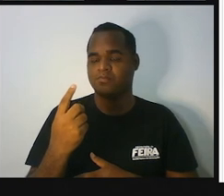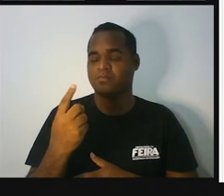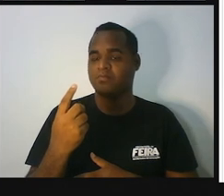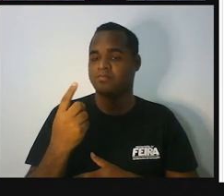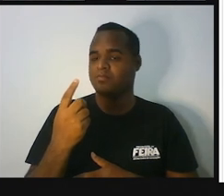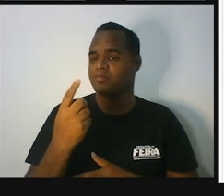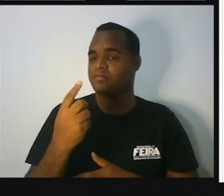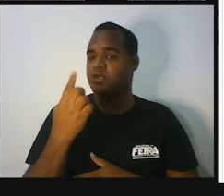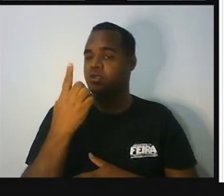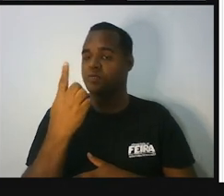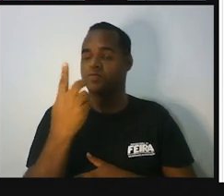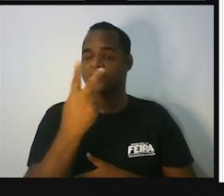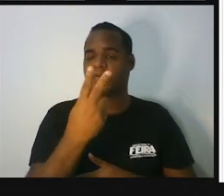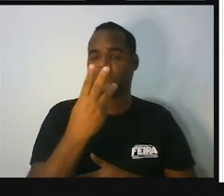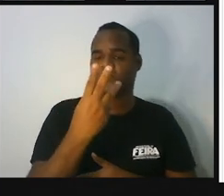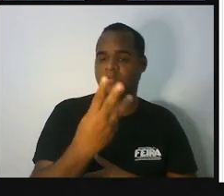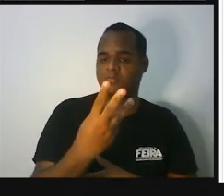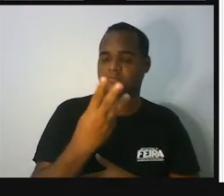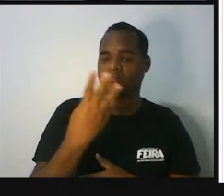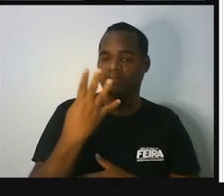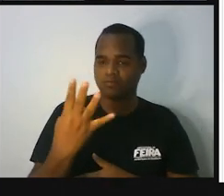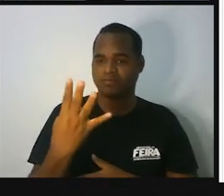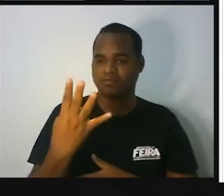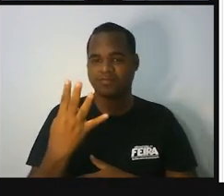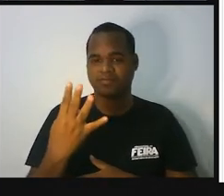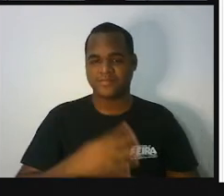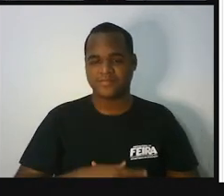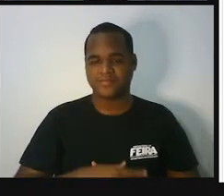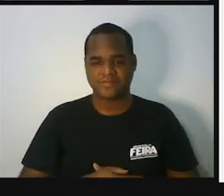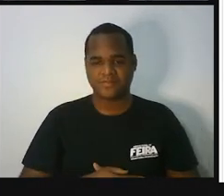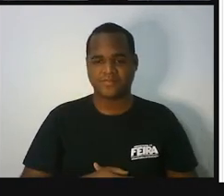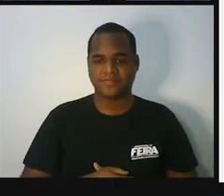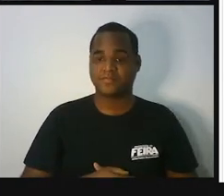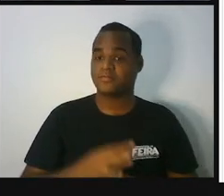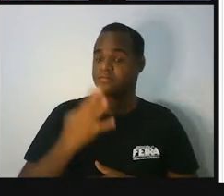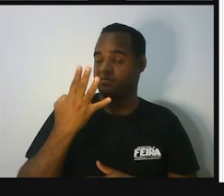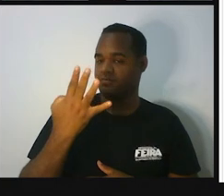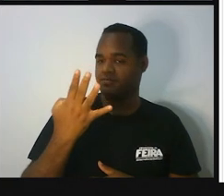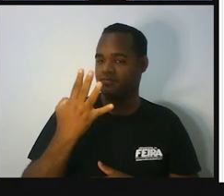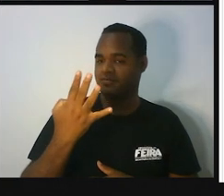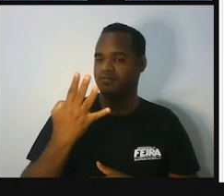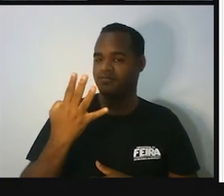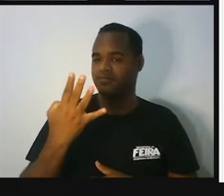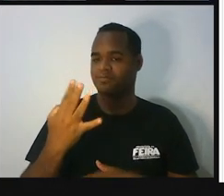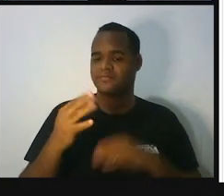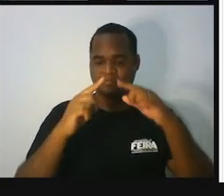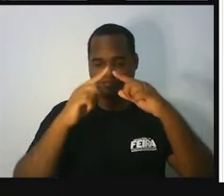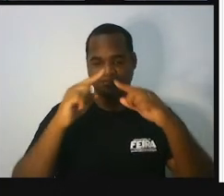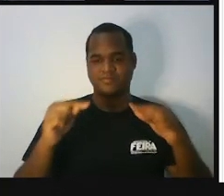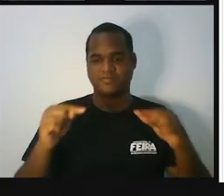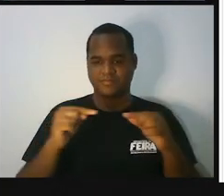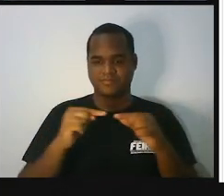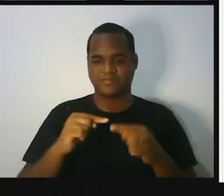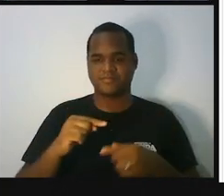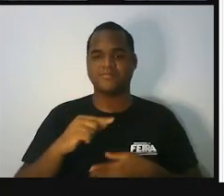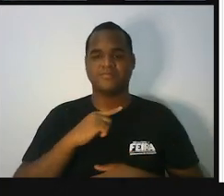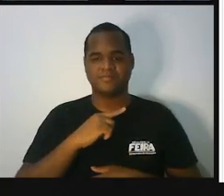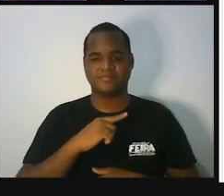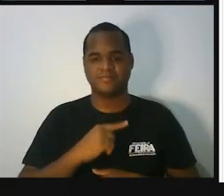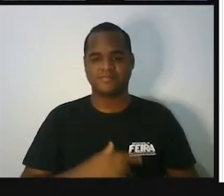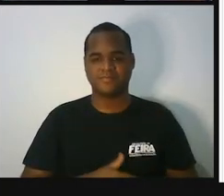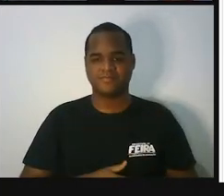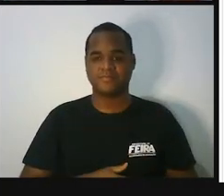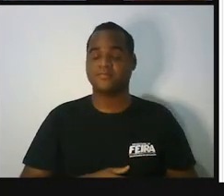tem 1, 2, 3, 4. 4 triângulos, tá?